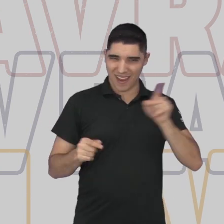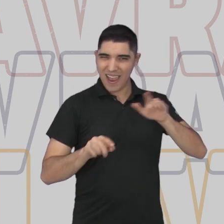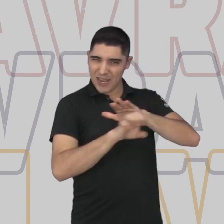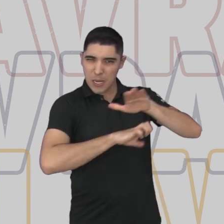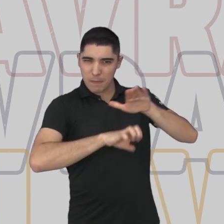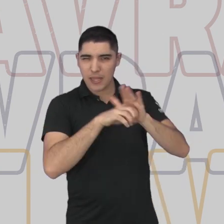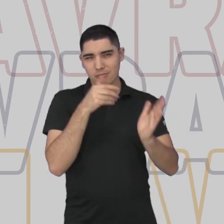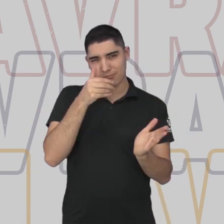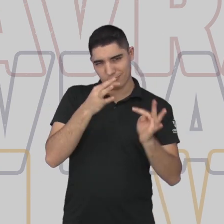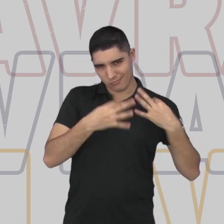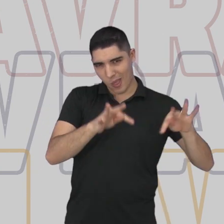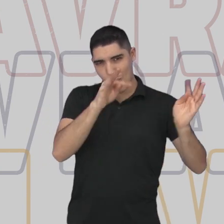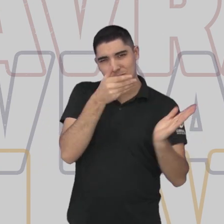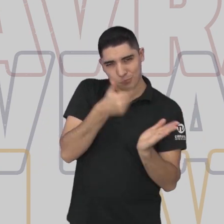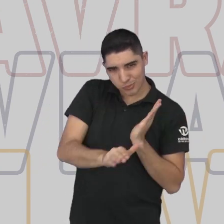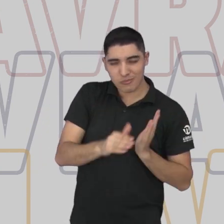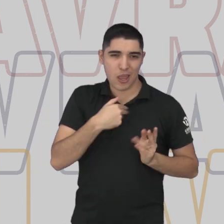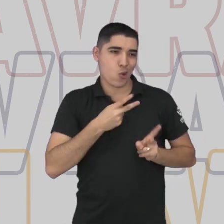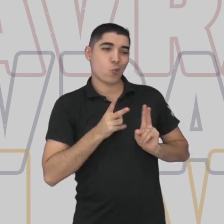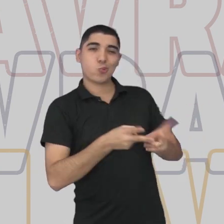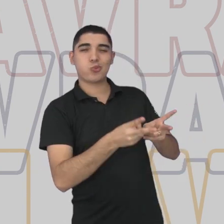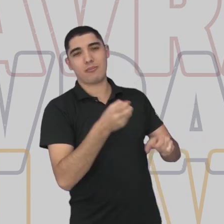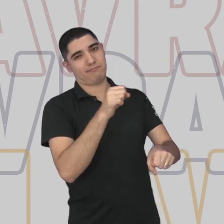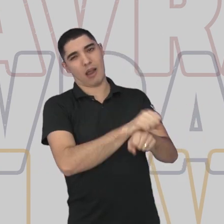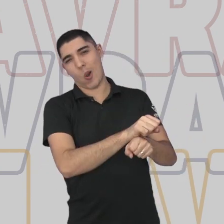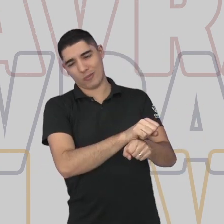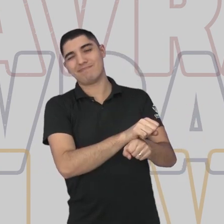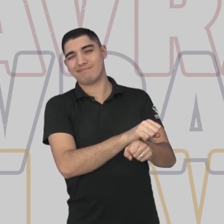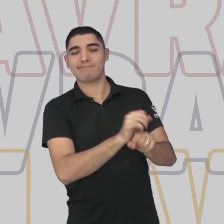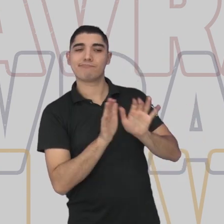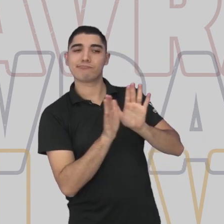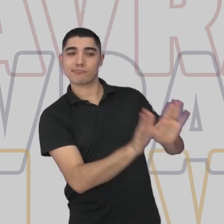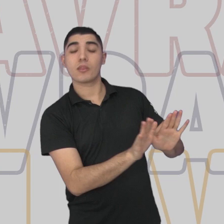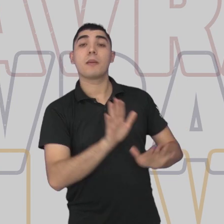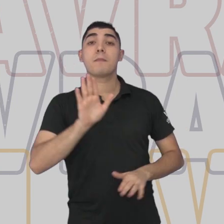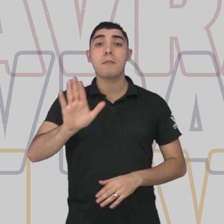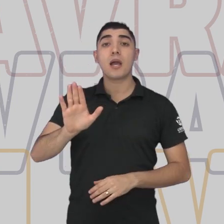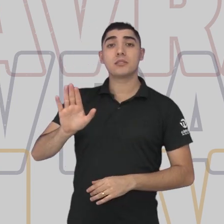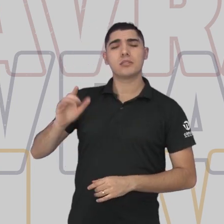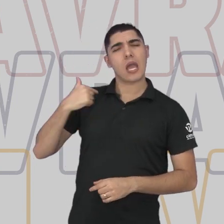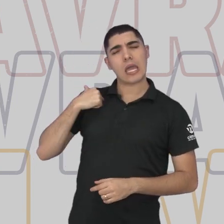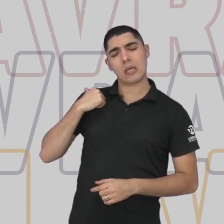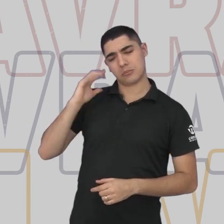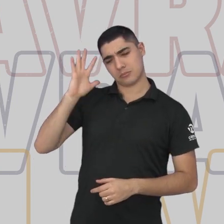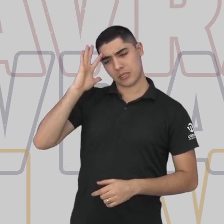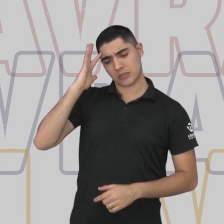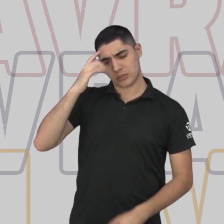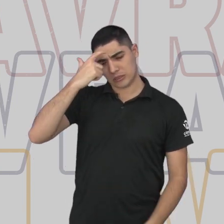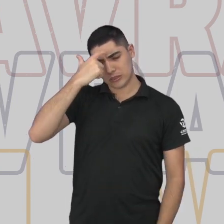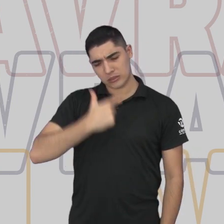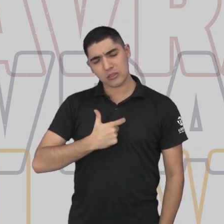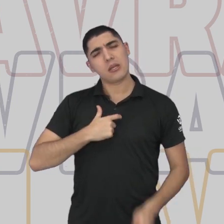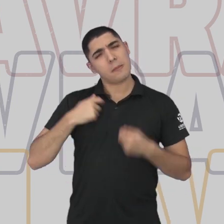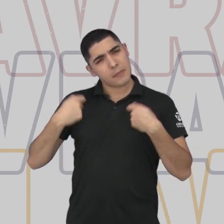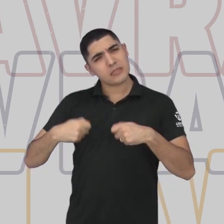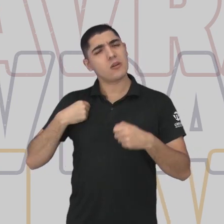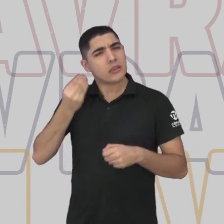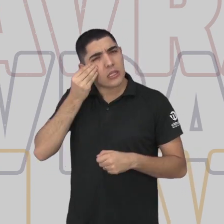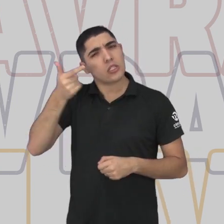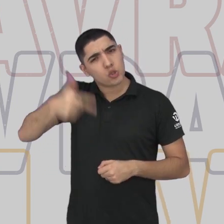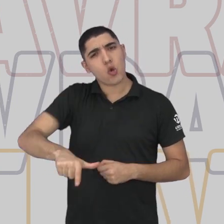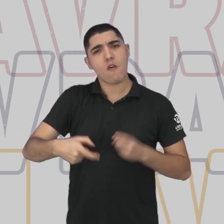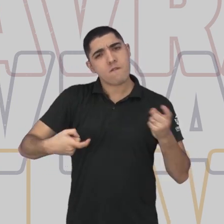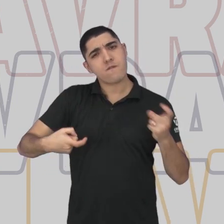embora da empresa, não pude dar continuidade àquilo, mas eu acabei, não, peraí, eu posso voltar à educação de novo,